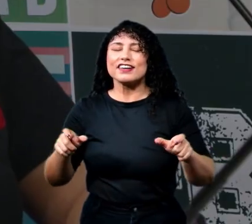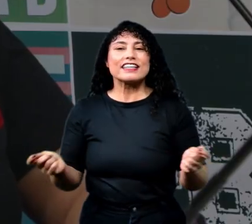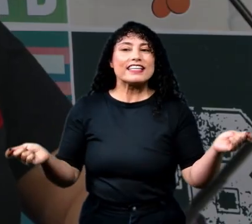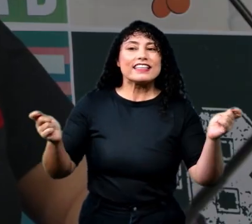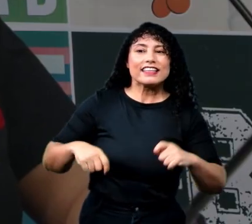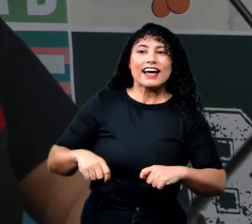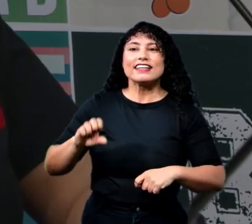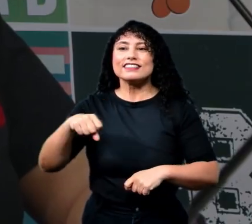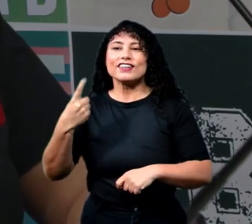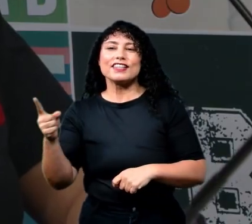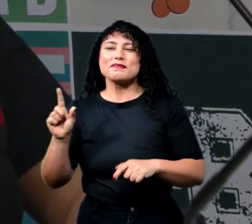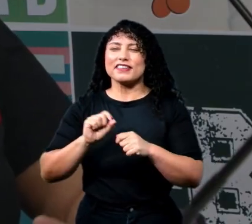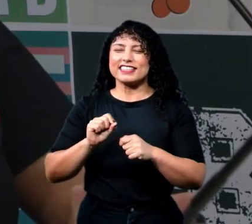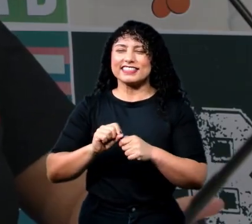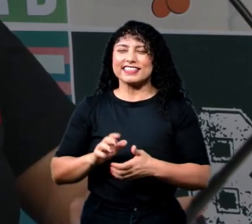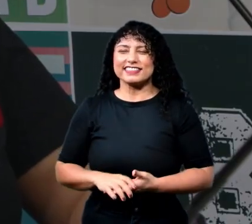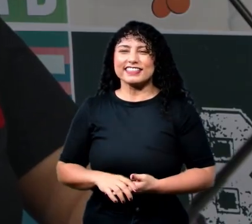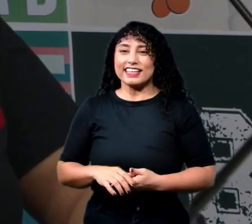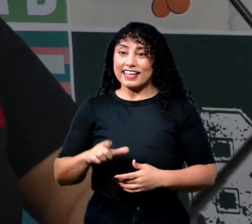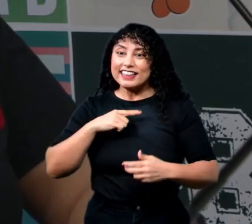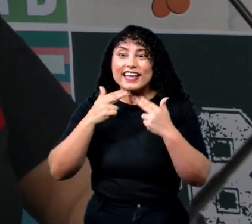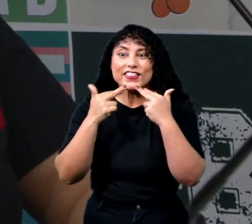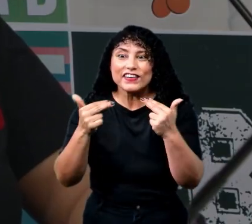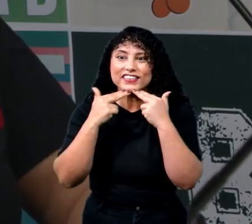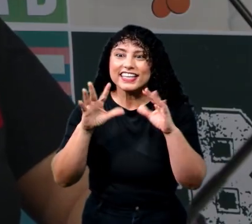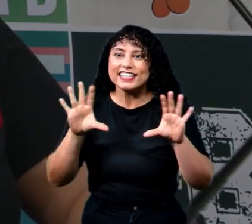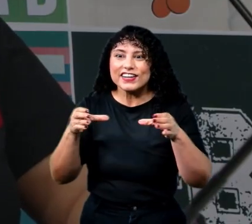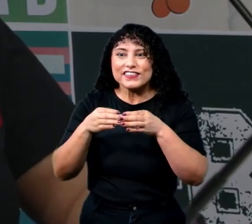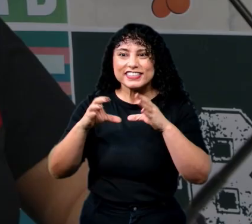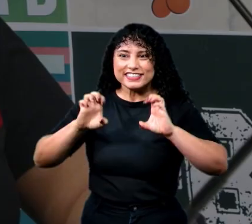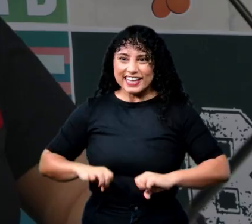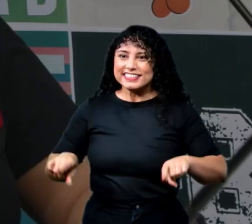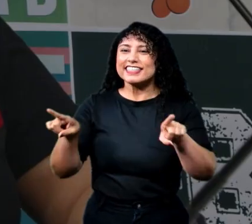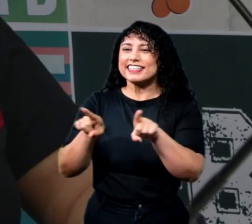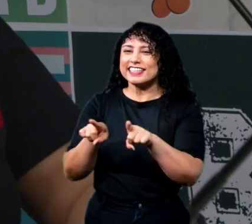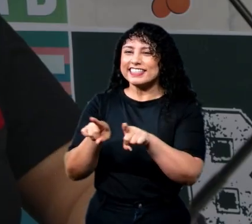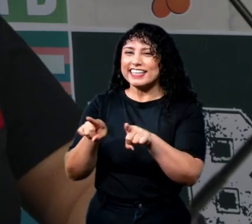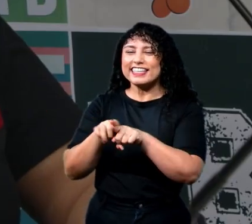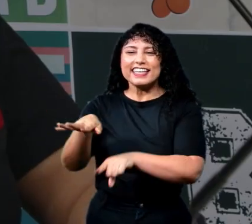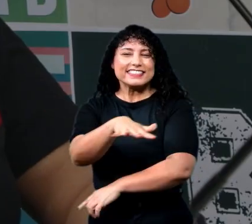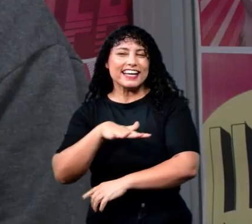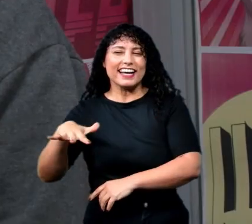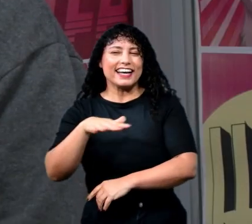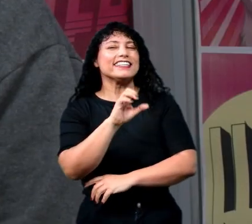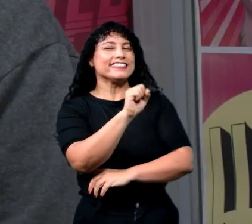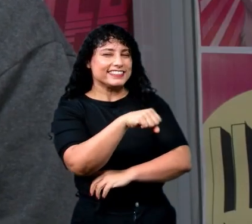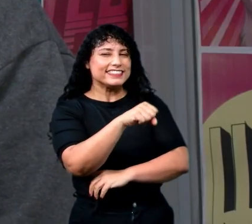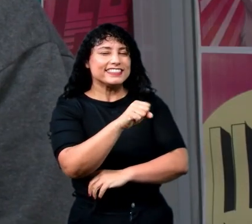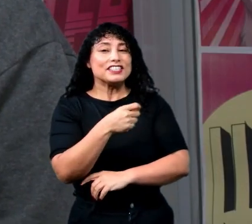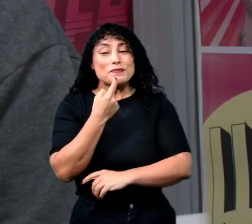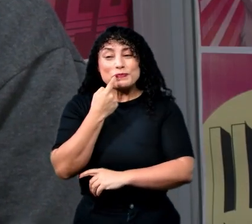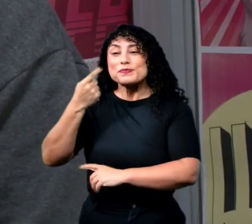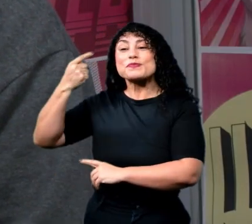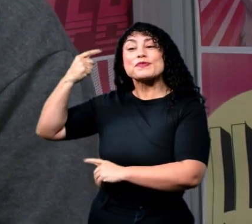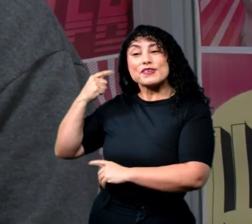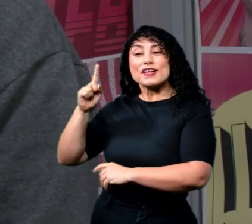fazer. Sim. E tem novidades na comissão de ética também nessa área? Sim, recentemente,